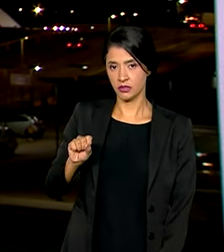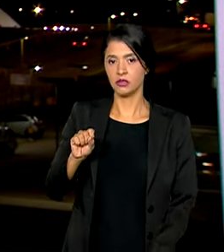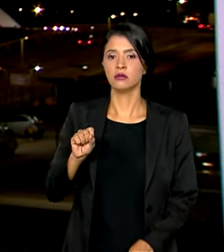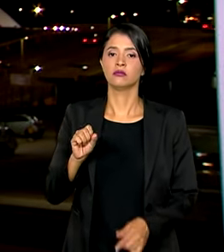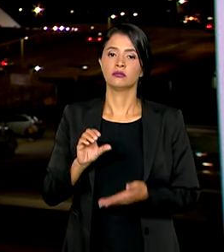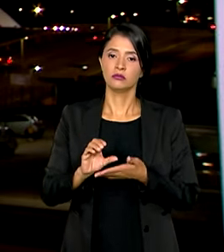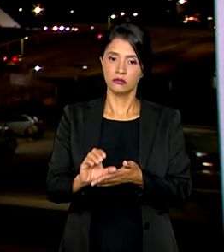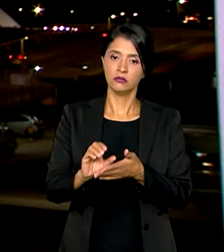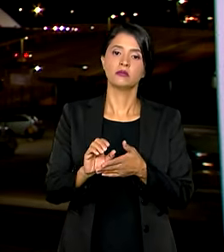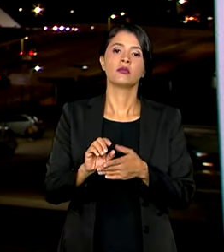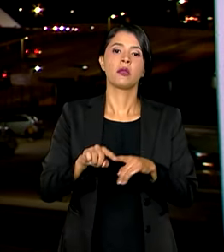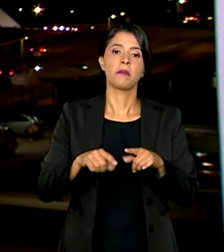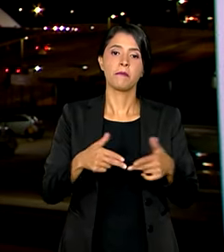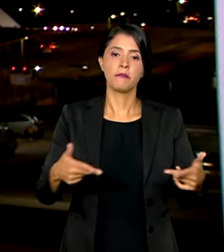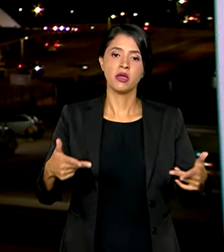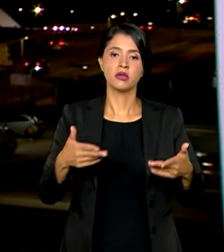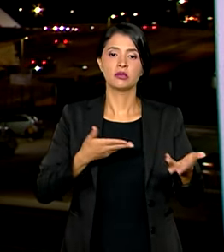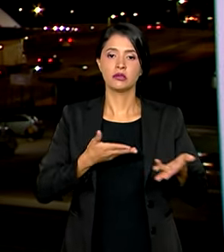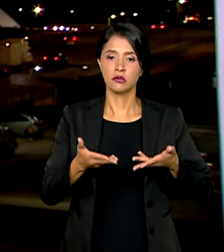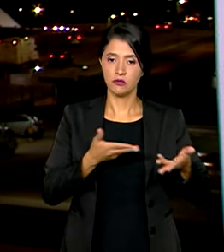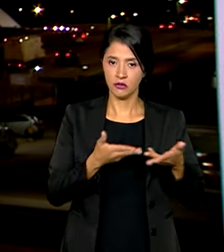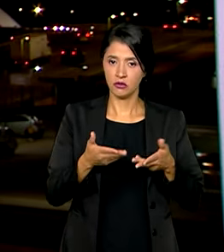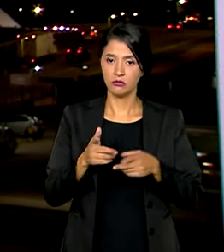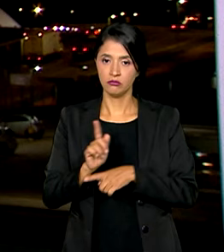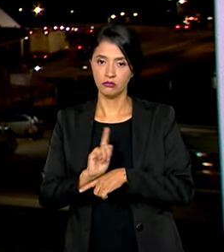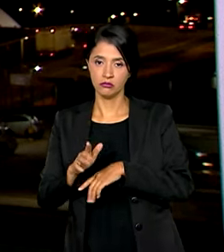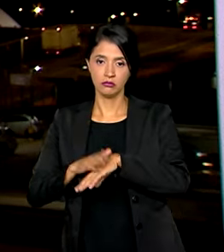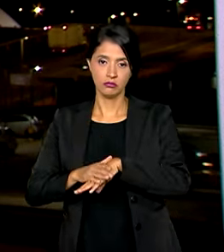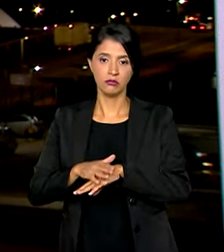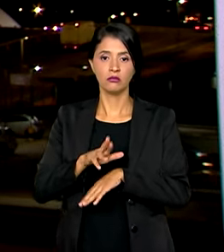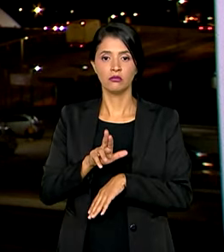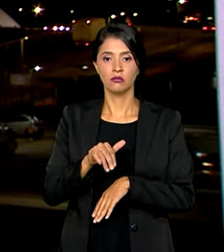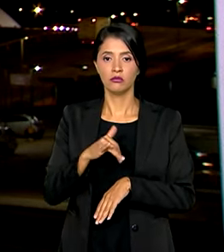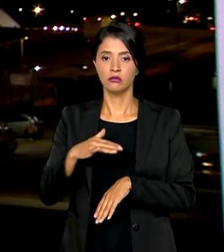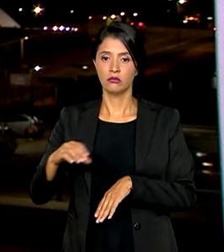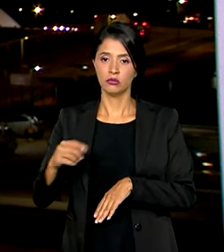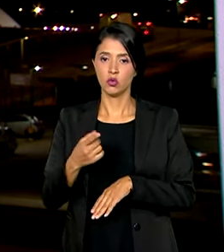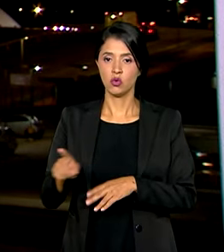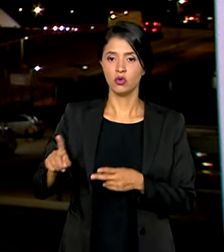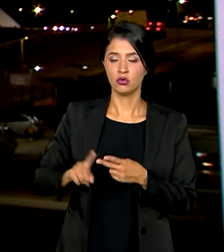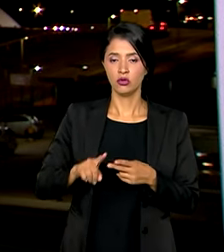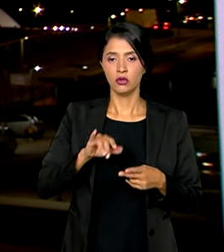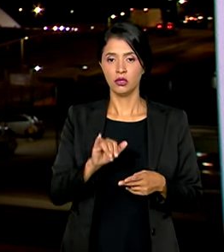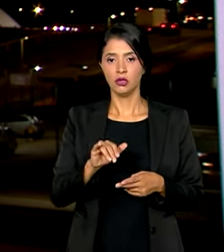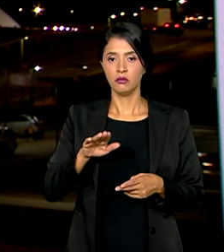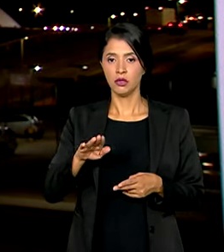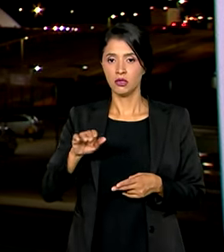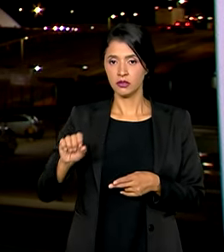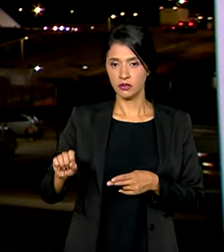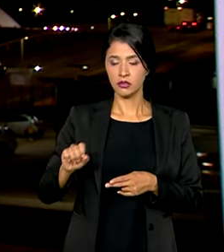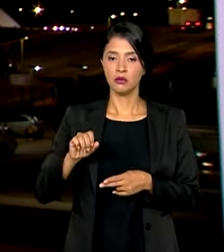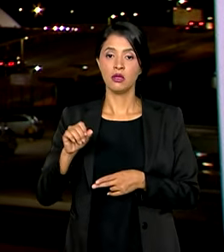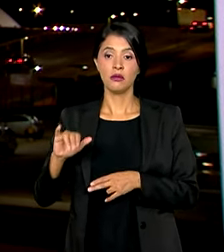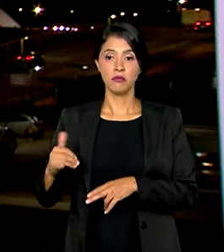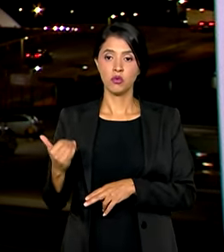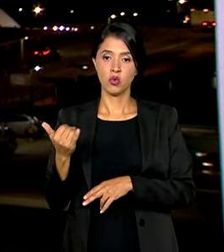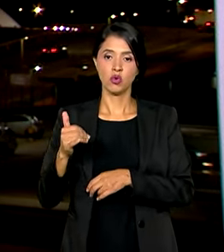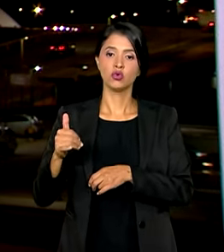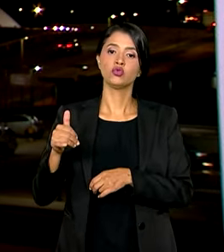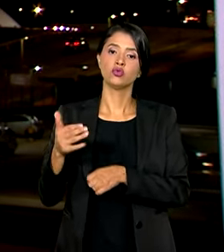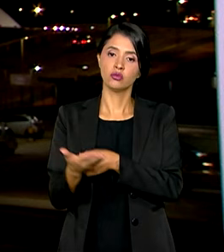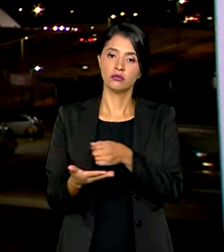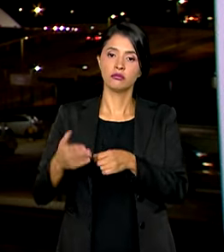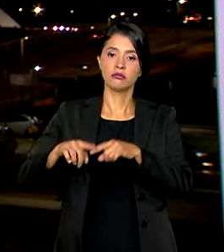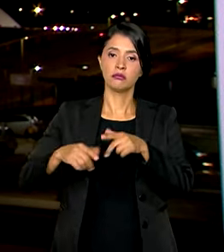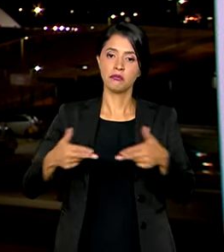Contribuição sobre Bens e Serviços, será gerenciado pela União. E o outro, o IBS, Imposto sobre Bens e Serviços,